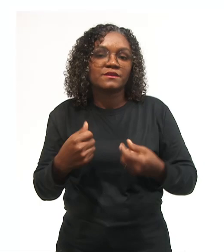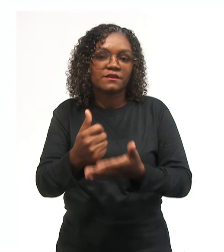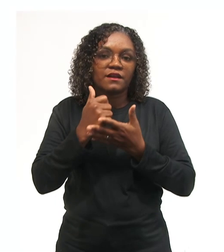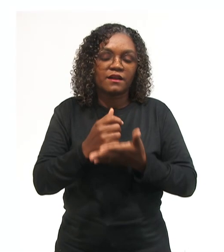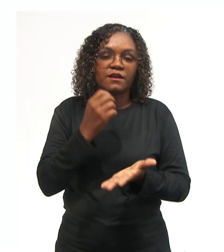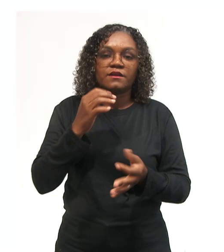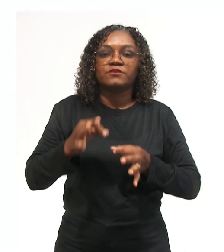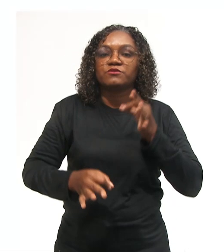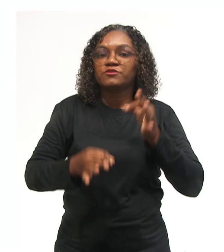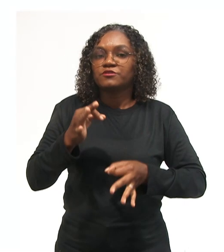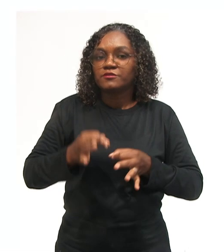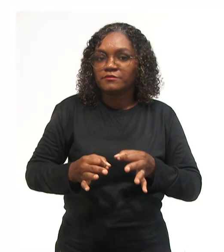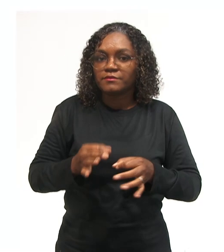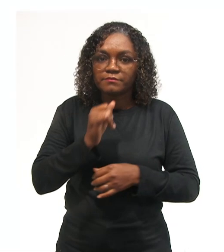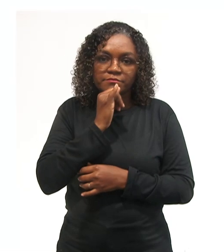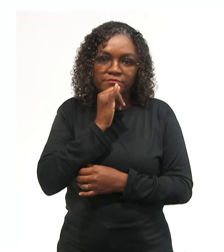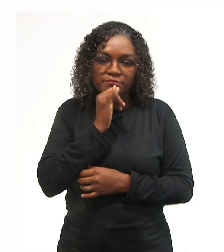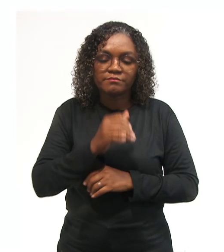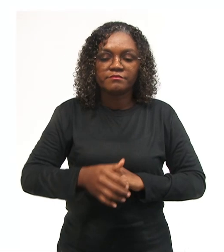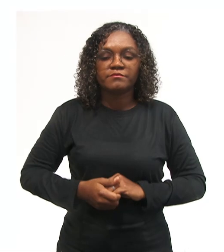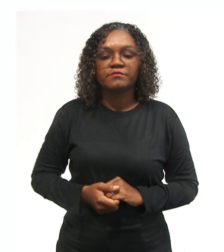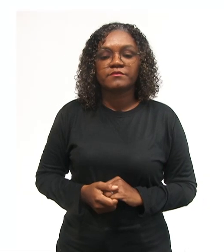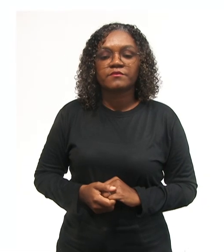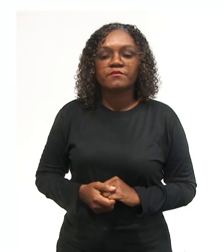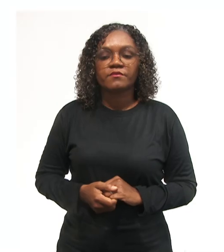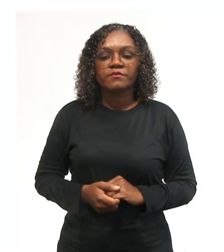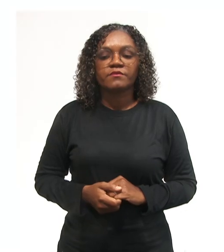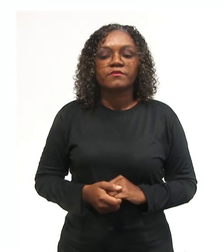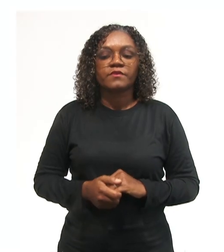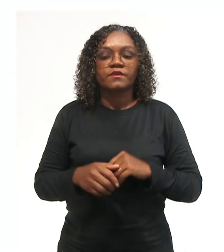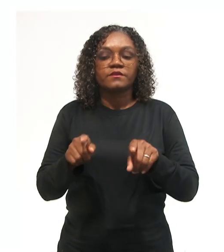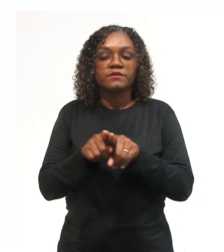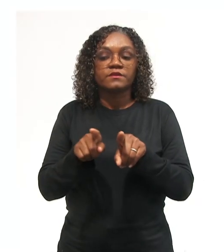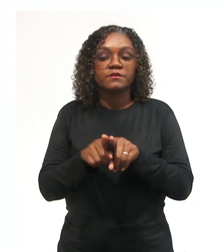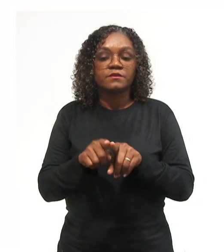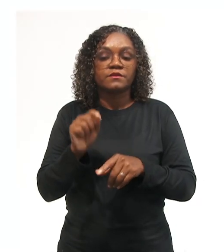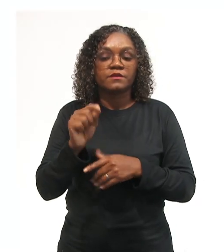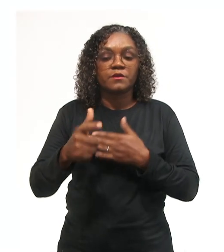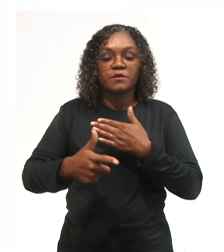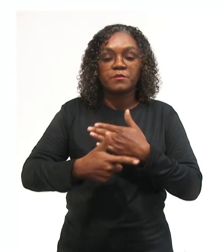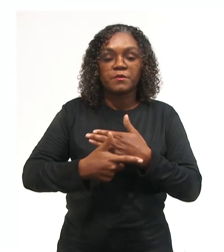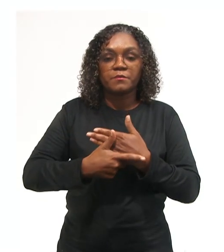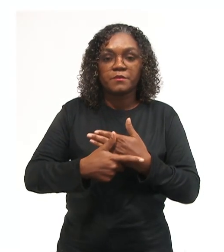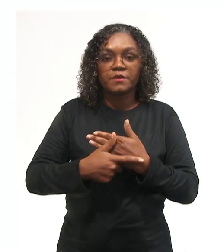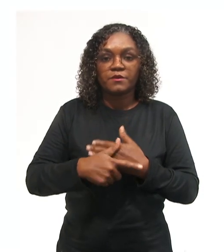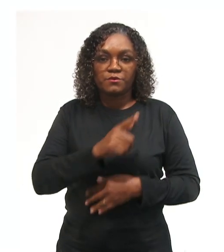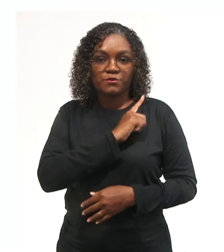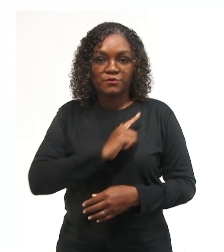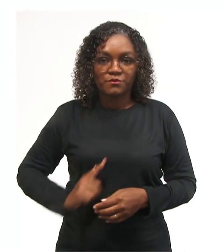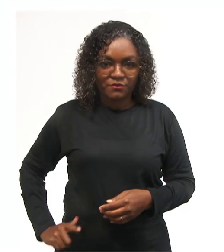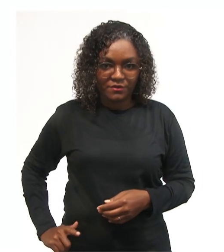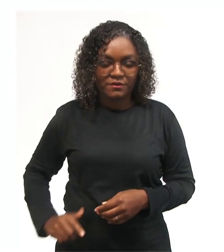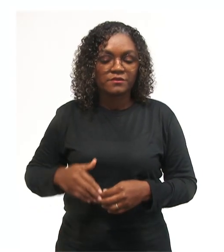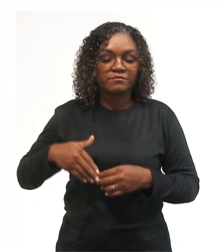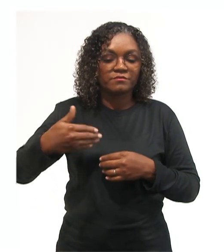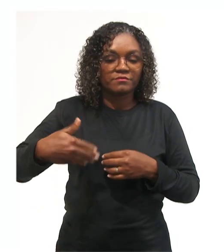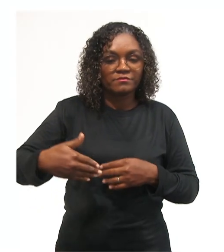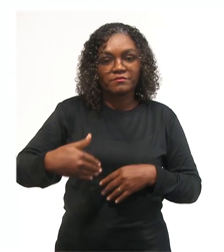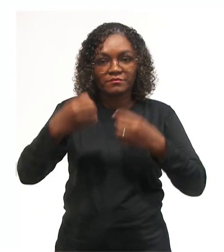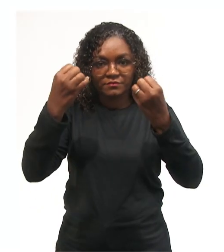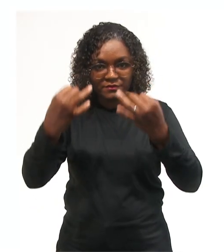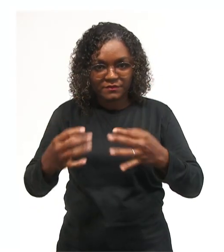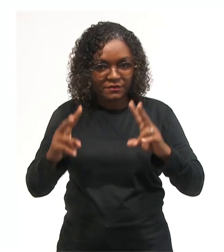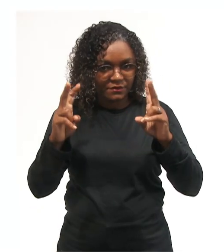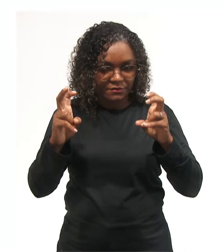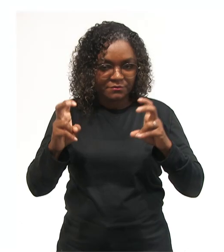às complexidades econômicas, como o aumento do papel do governo, né, ao longo do tempo, principalmente porque a gente vai ver daqui a pouquinho, né,